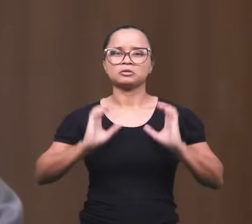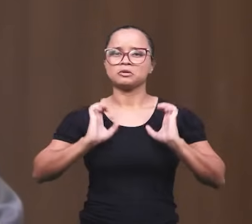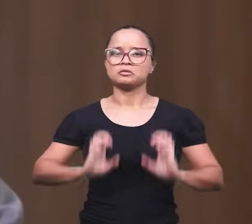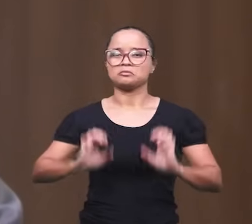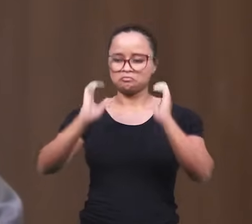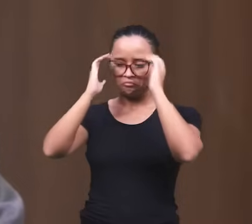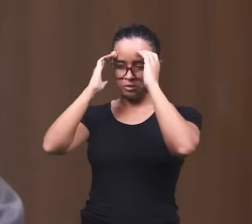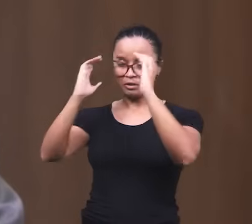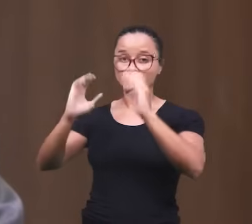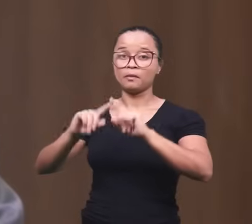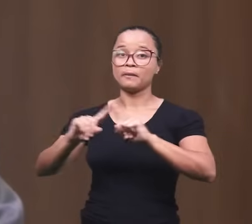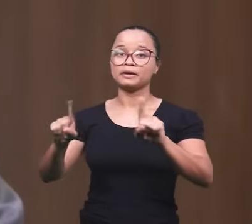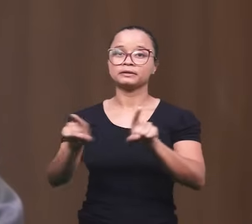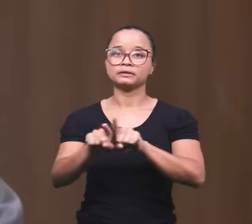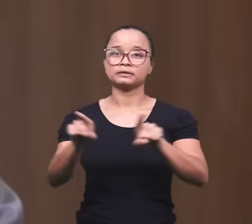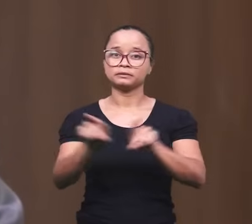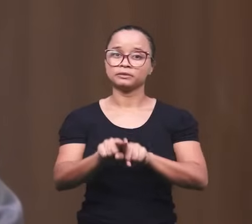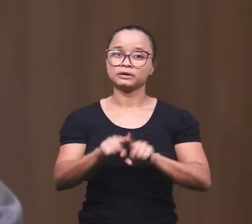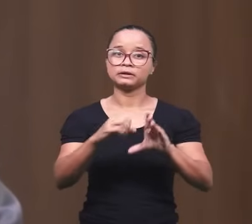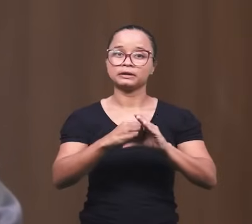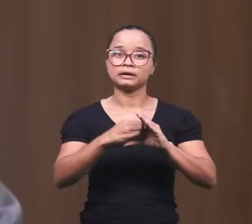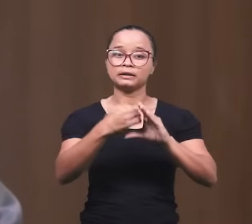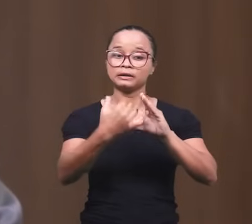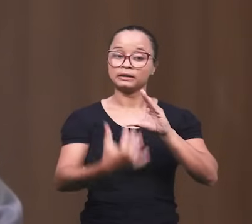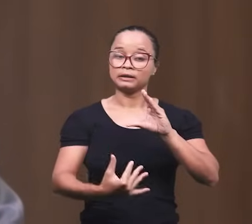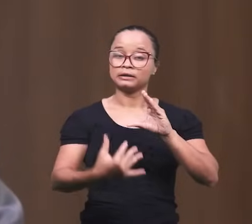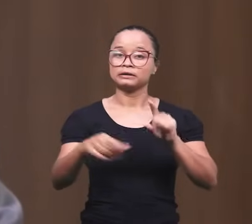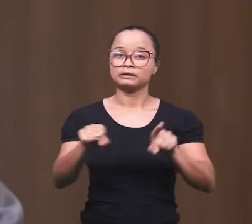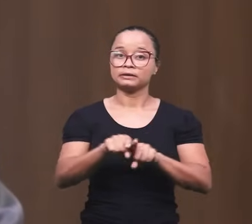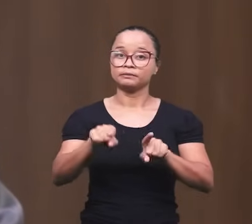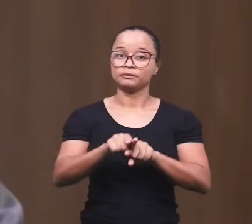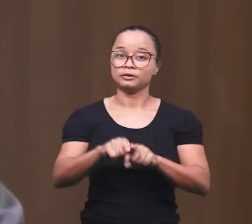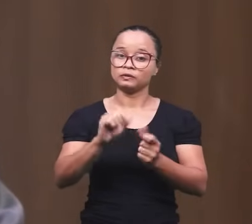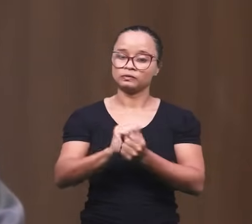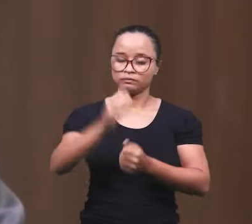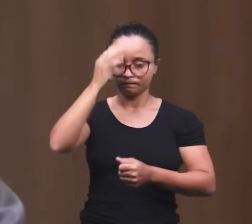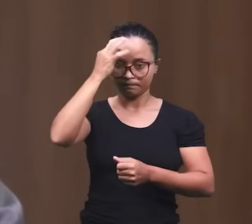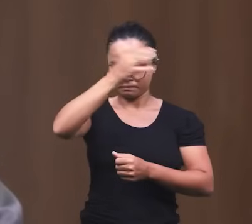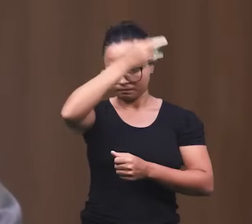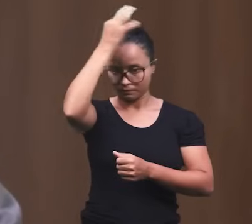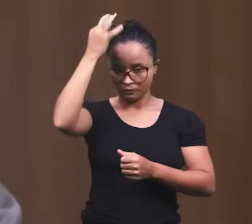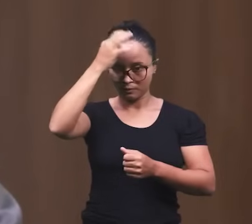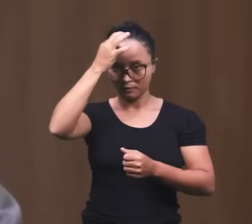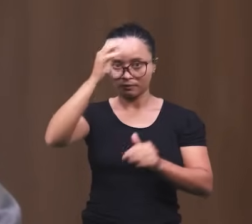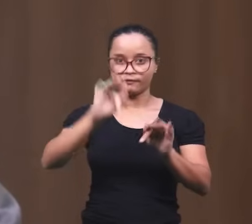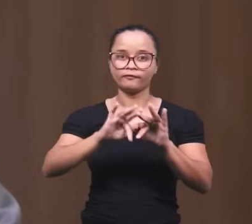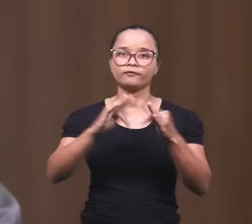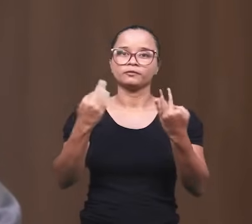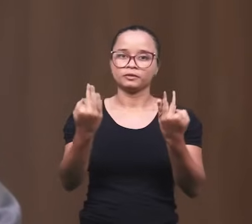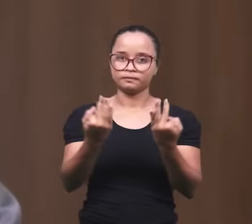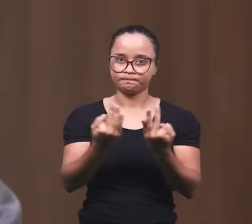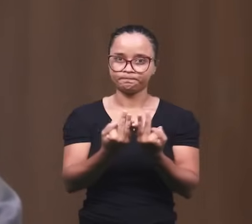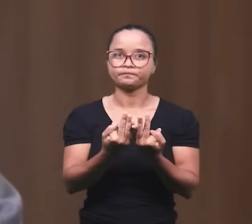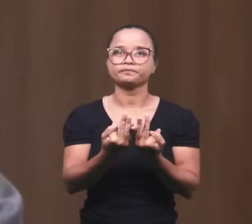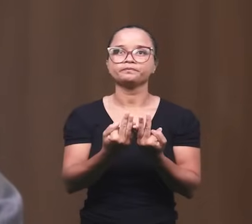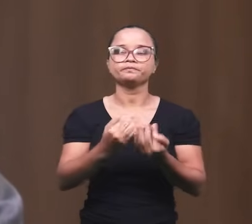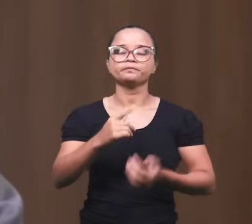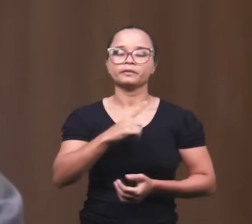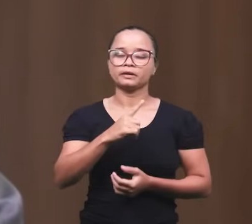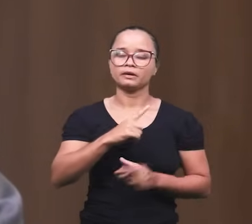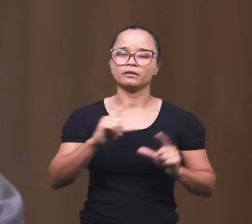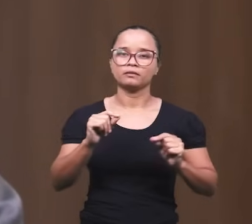respeito mas entra também como você falou o aspecto espiritual uma família que tem